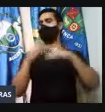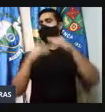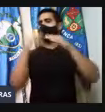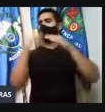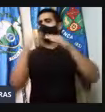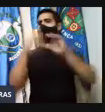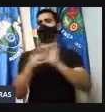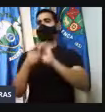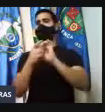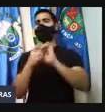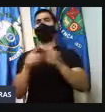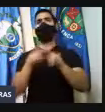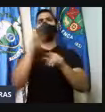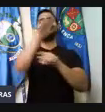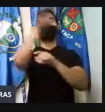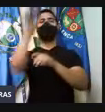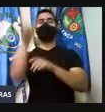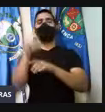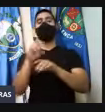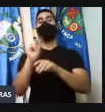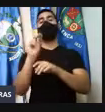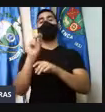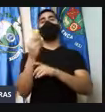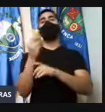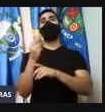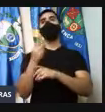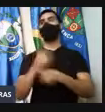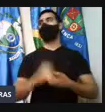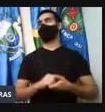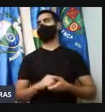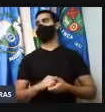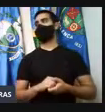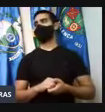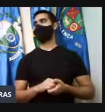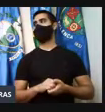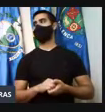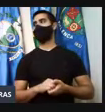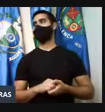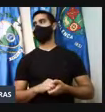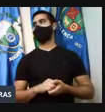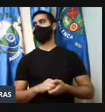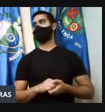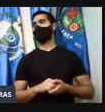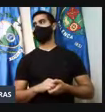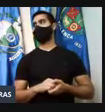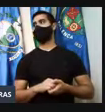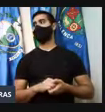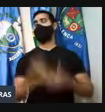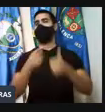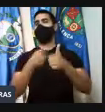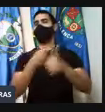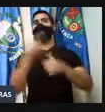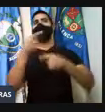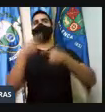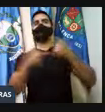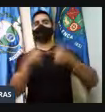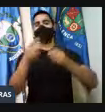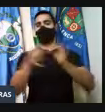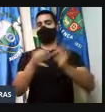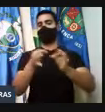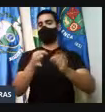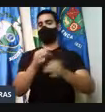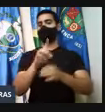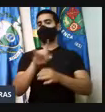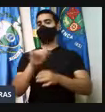Integrado Distrital, com distrito, e da outra providência. Primeira discussão para o dia